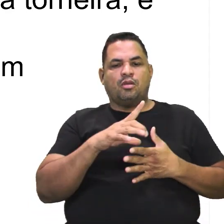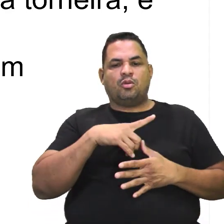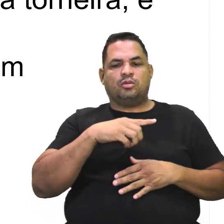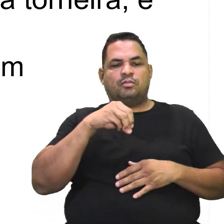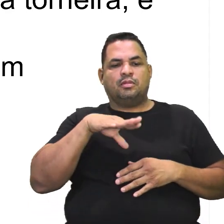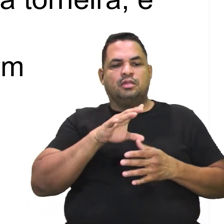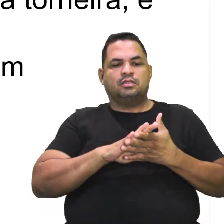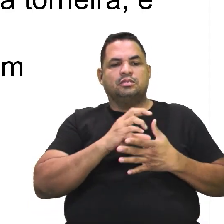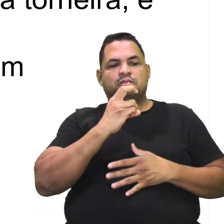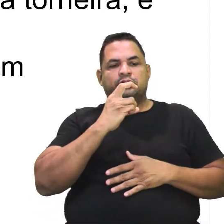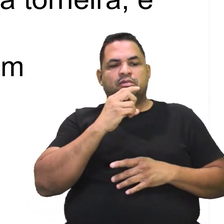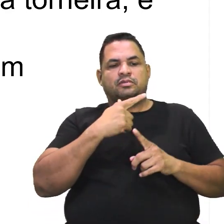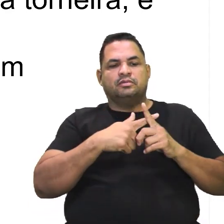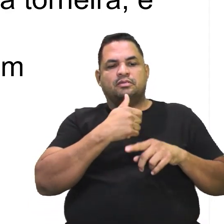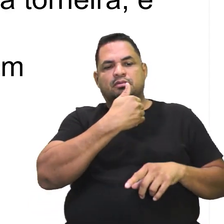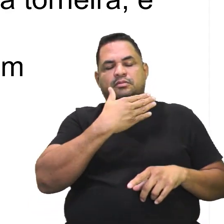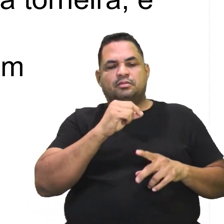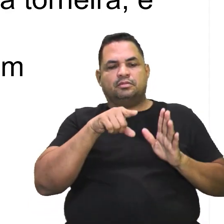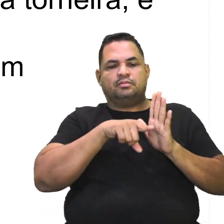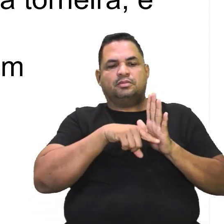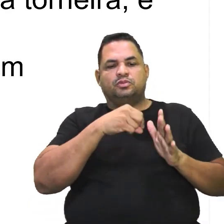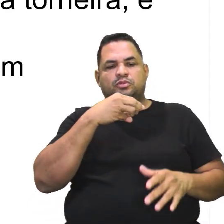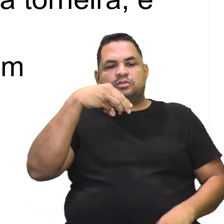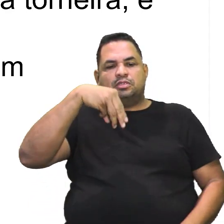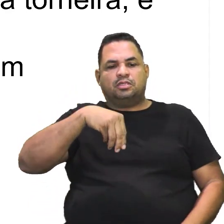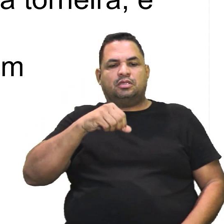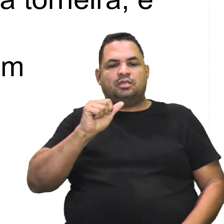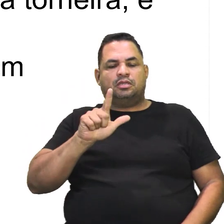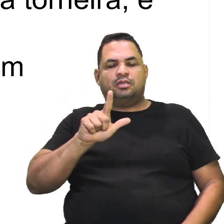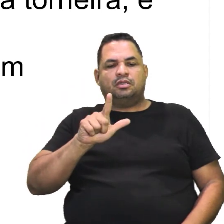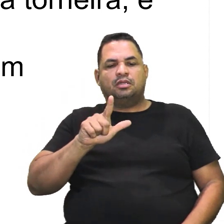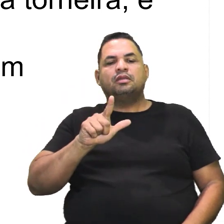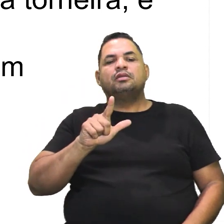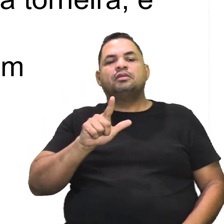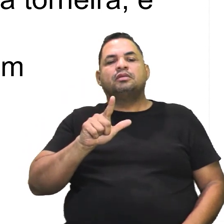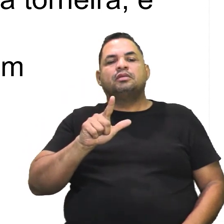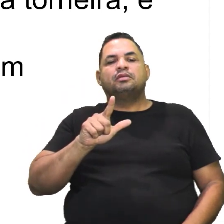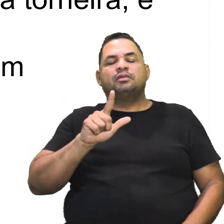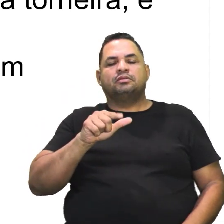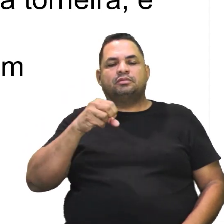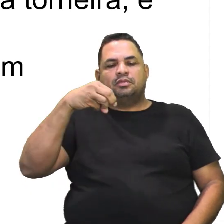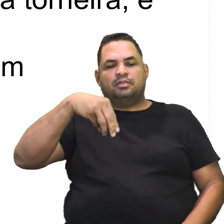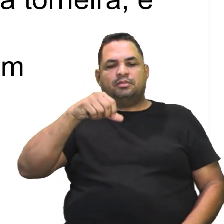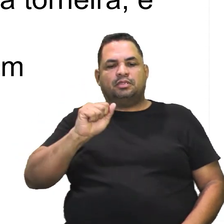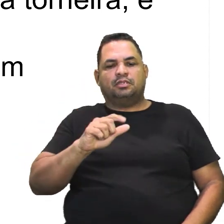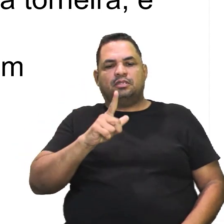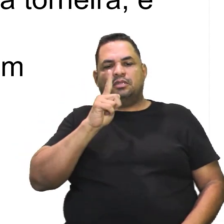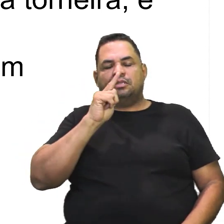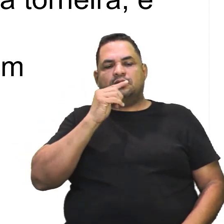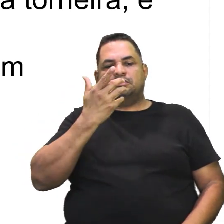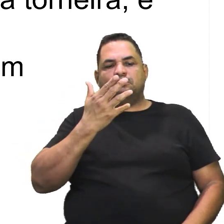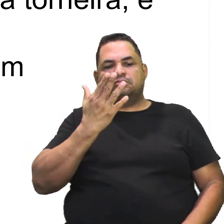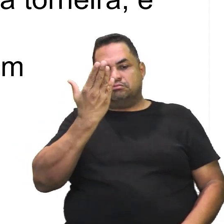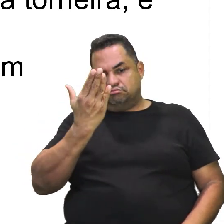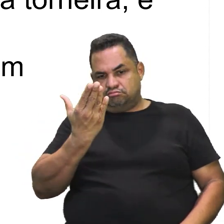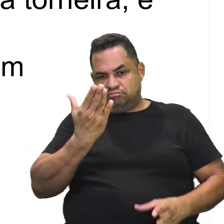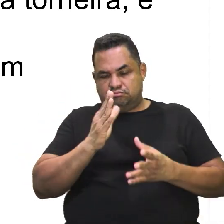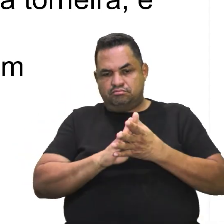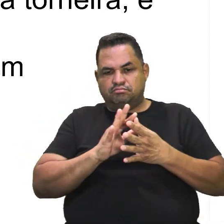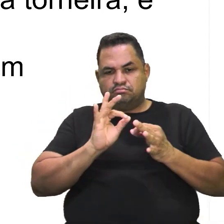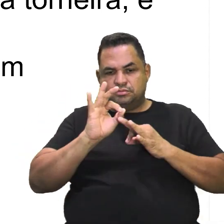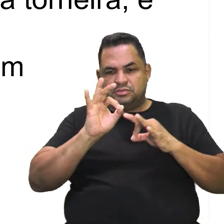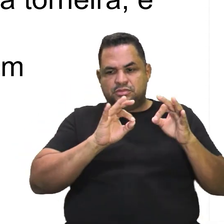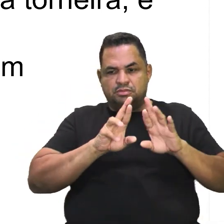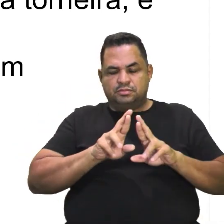em média, por 5 vezes 10 elevado a menos 2 mililitros, E aí ml. ele já veio com uma unidade, né,